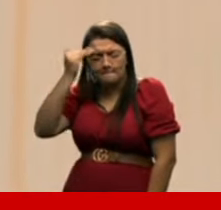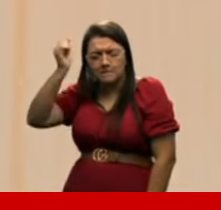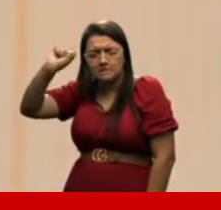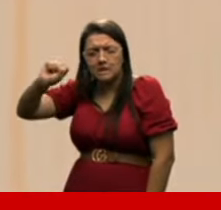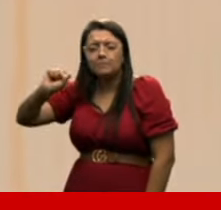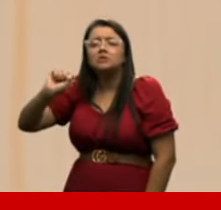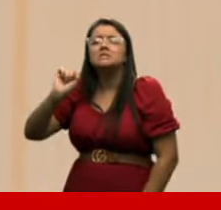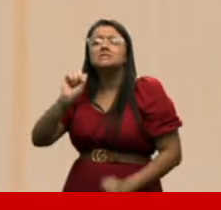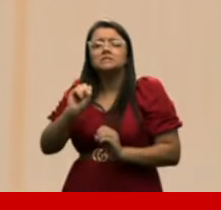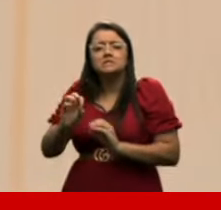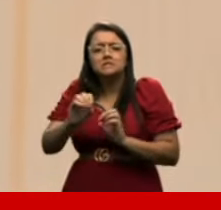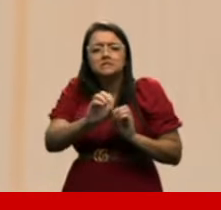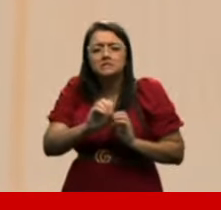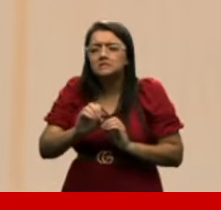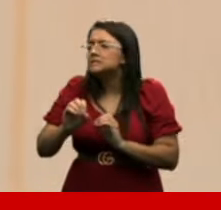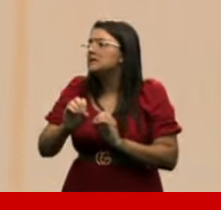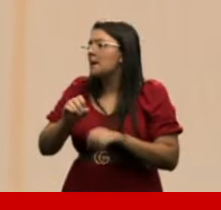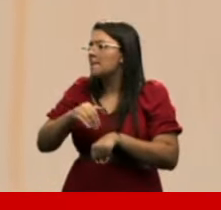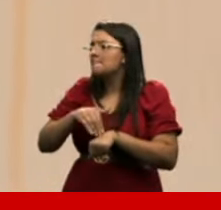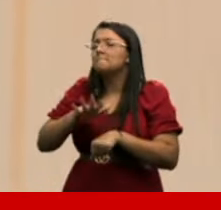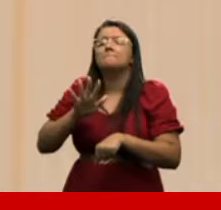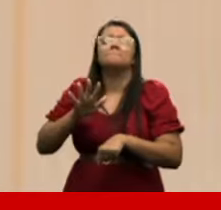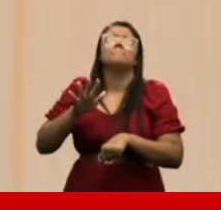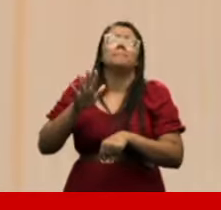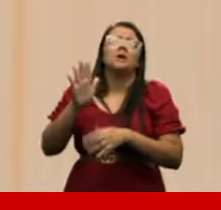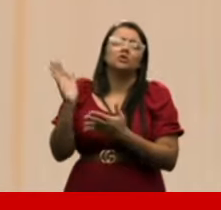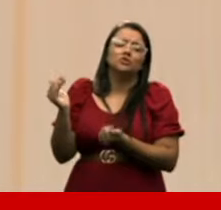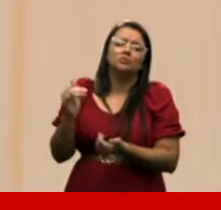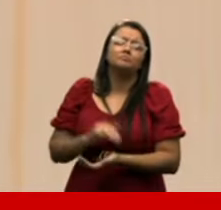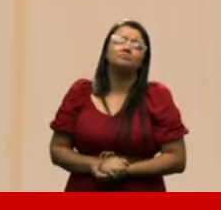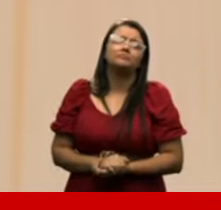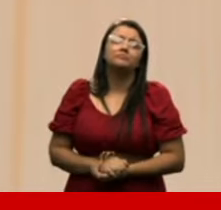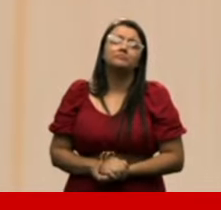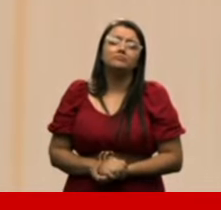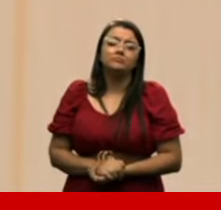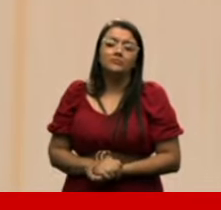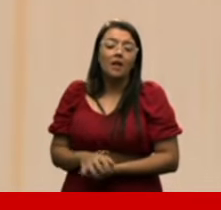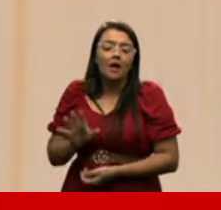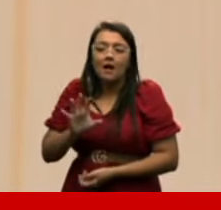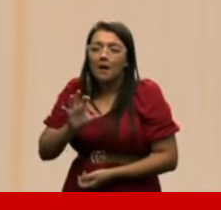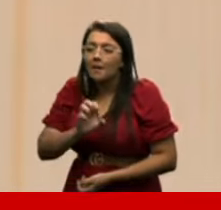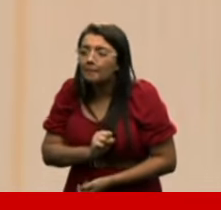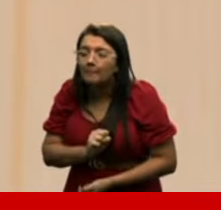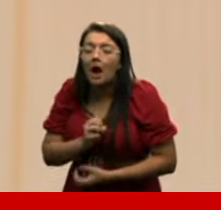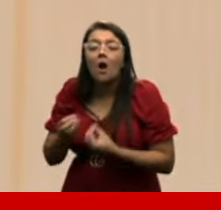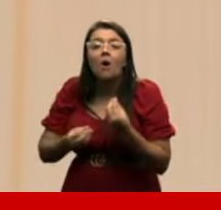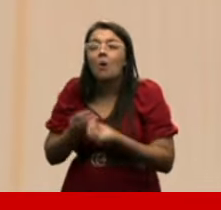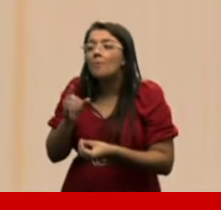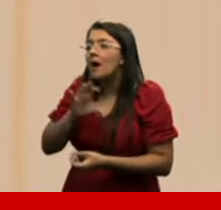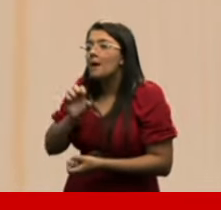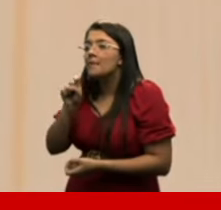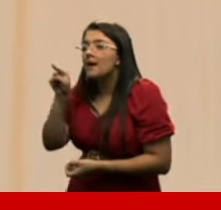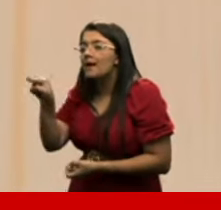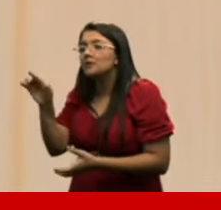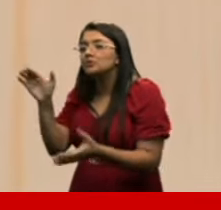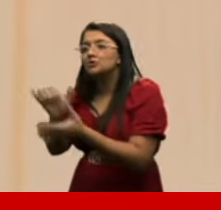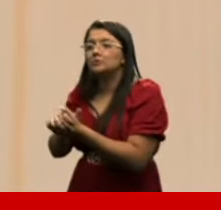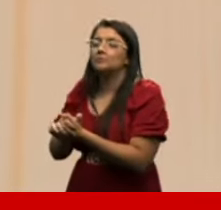mais jovens a como criar seus filhos, como amar os seus maridos.